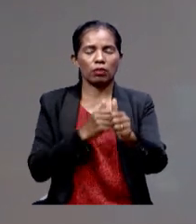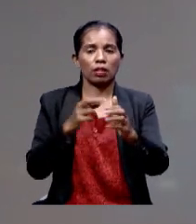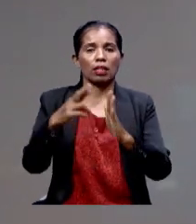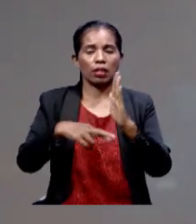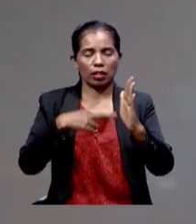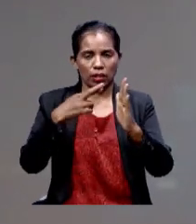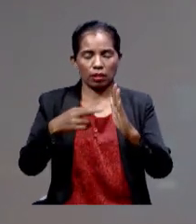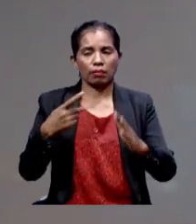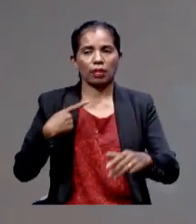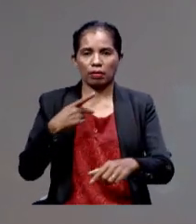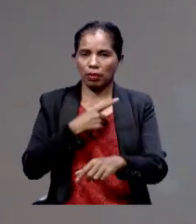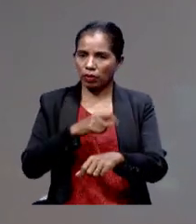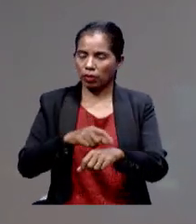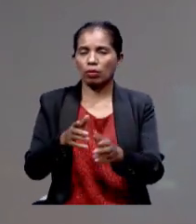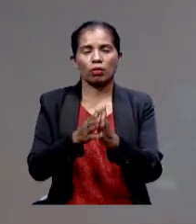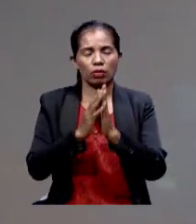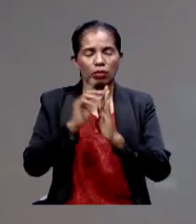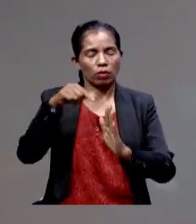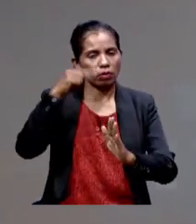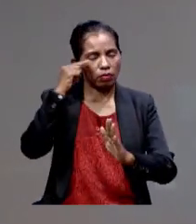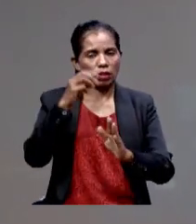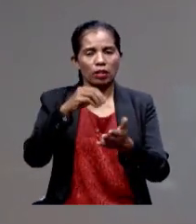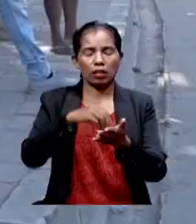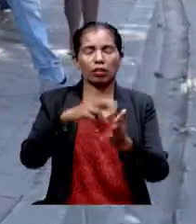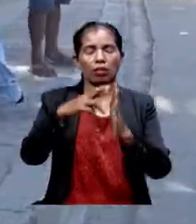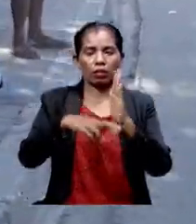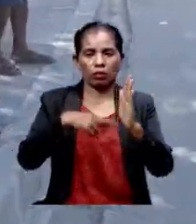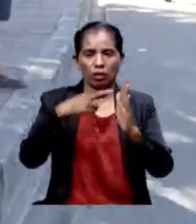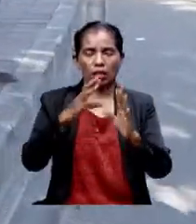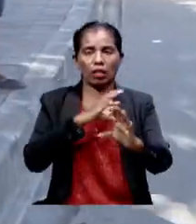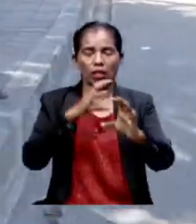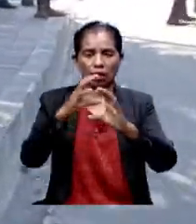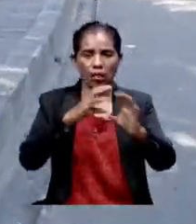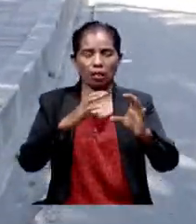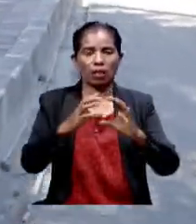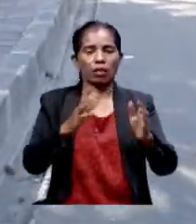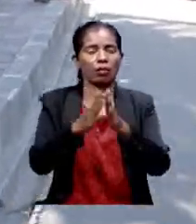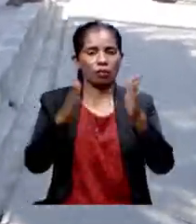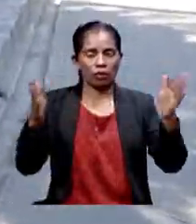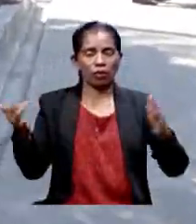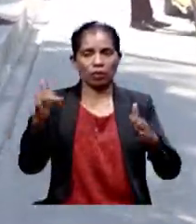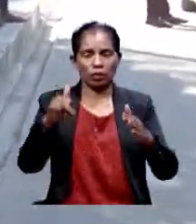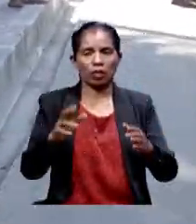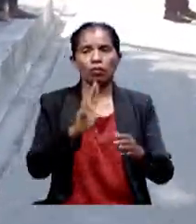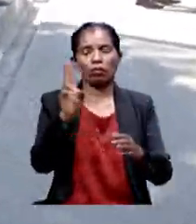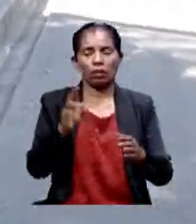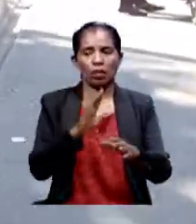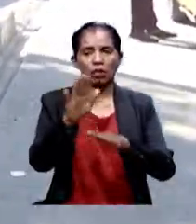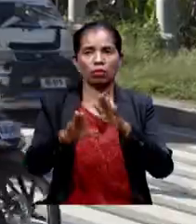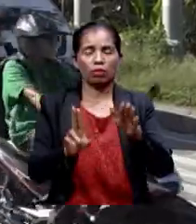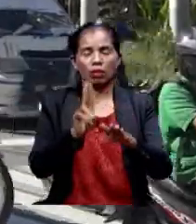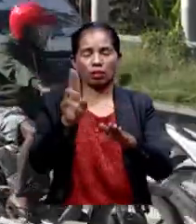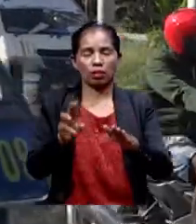Parlamento Nacional Mosfuso Governo atu cria horário ba careta tronton sira, atu circula e a tempo calan, hodi